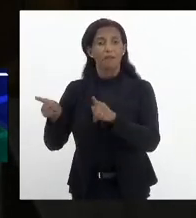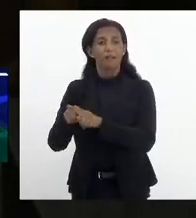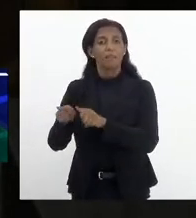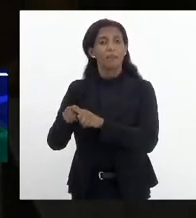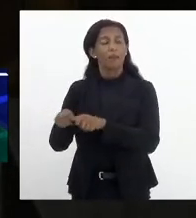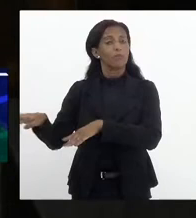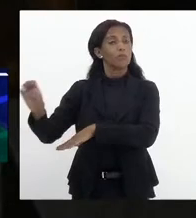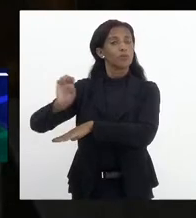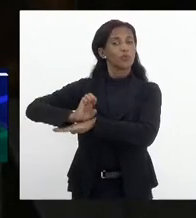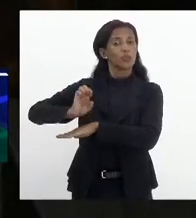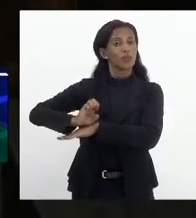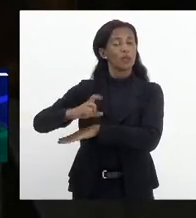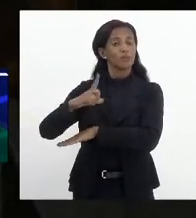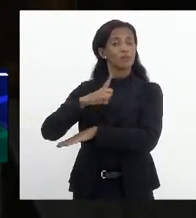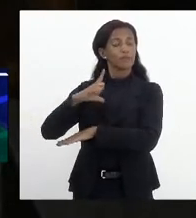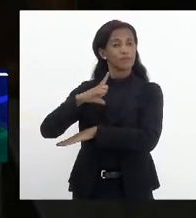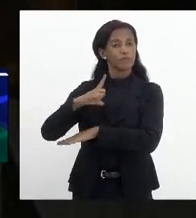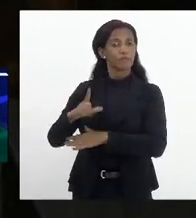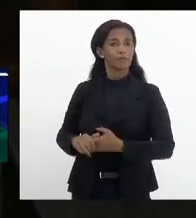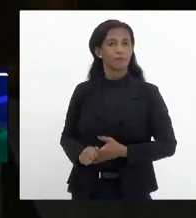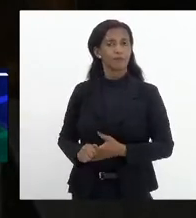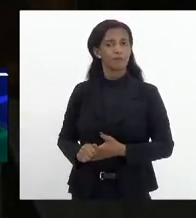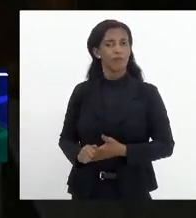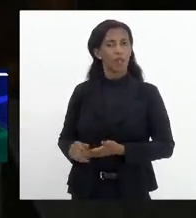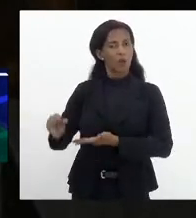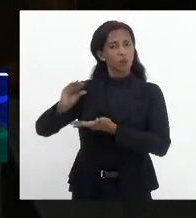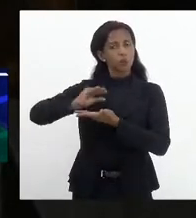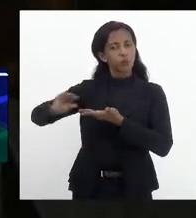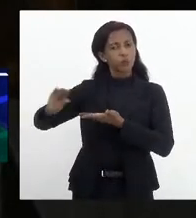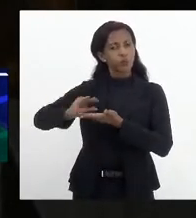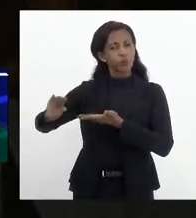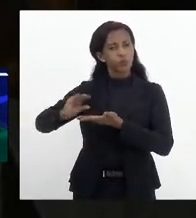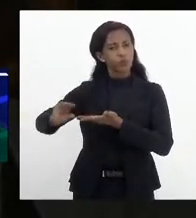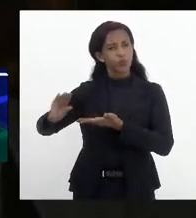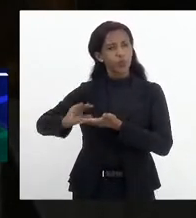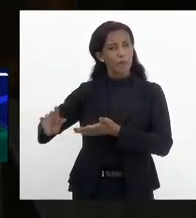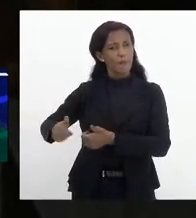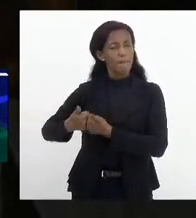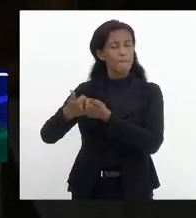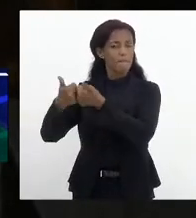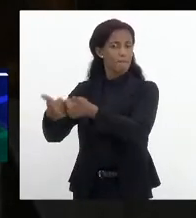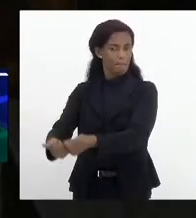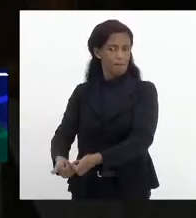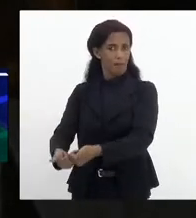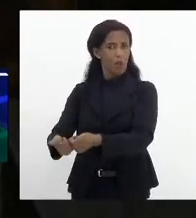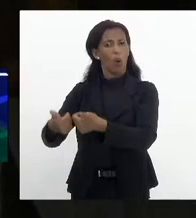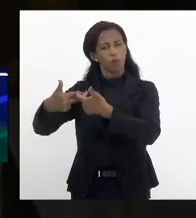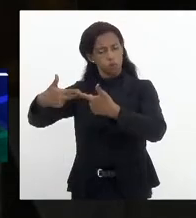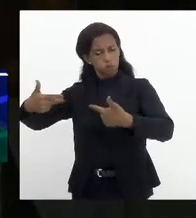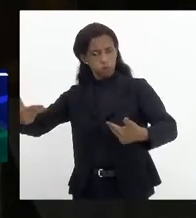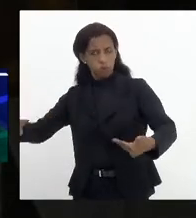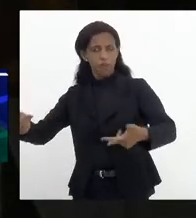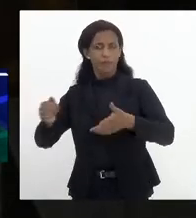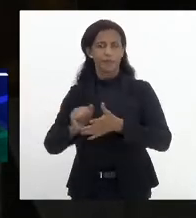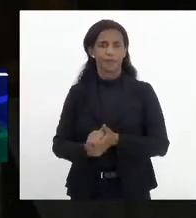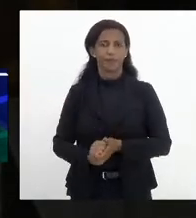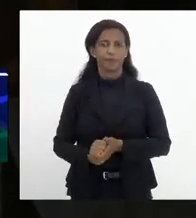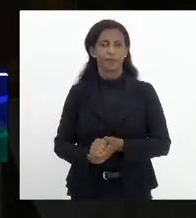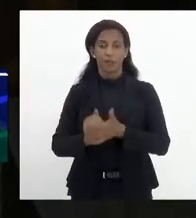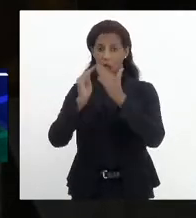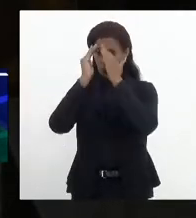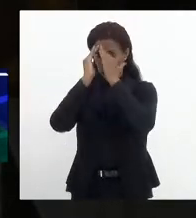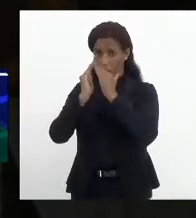Estado ter uma aplicação de recursos melhor adequada e